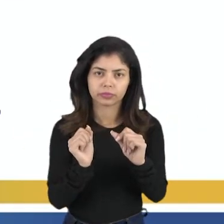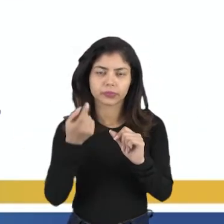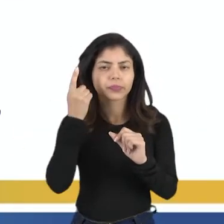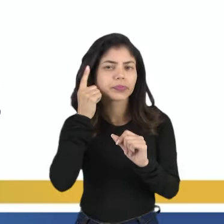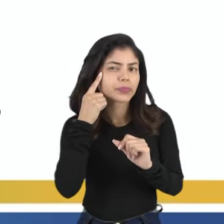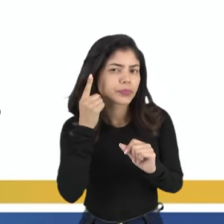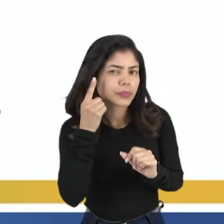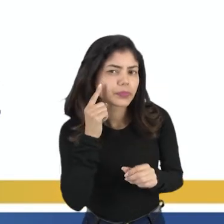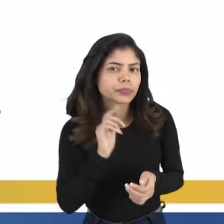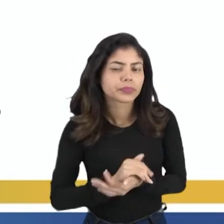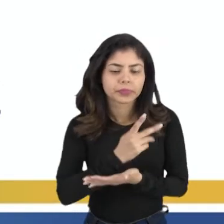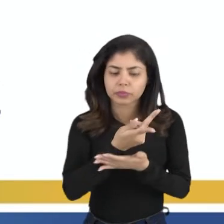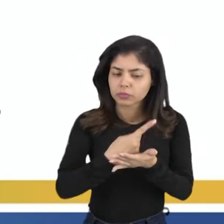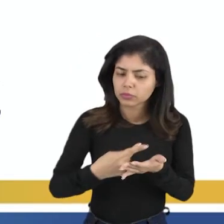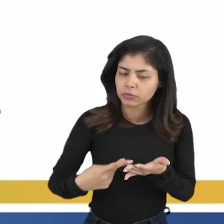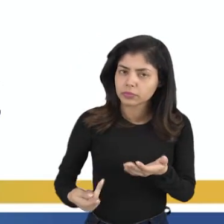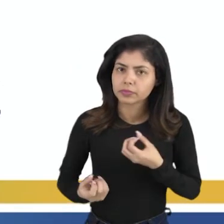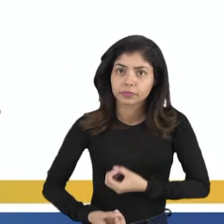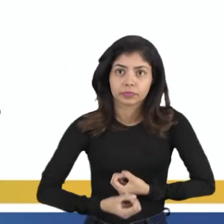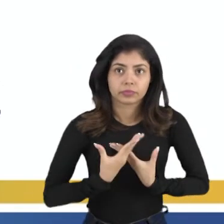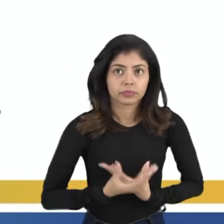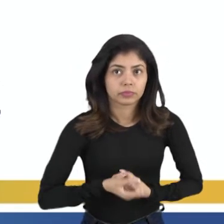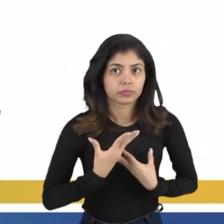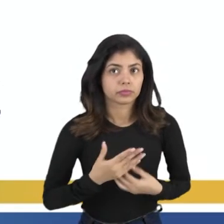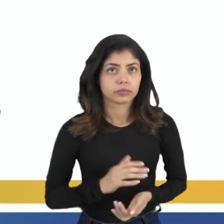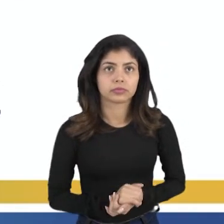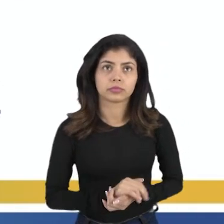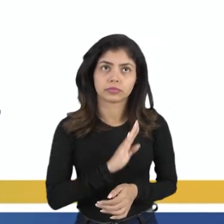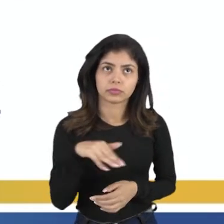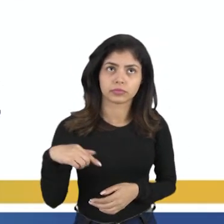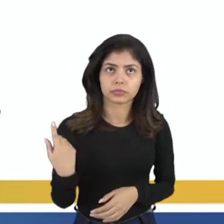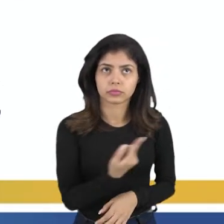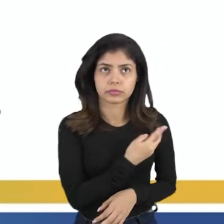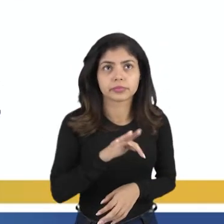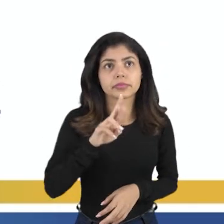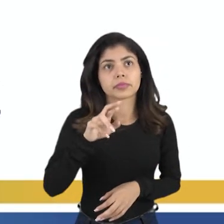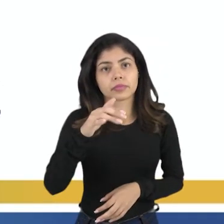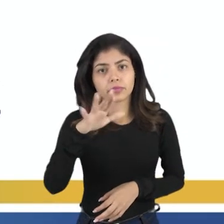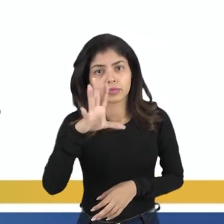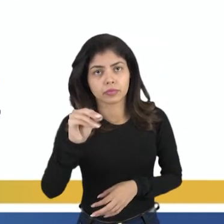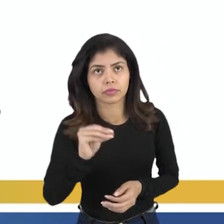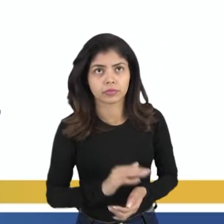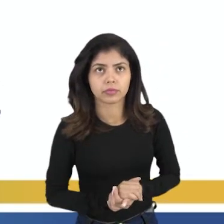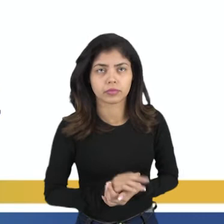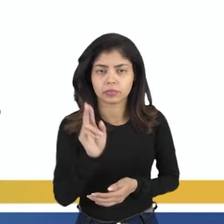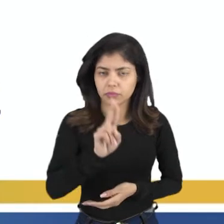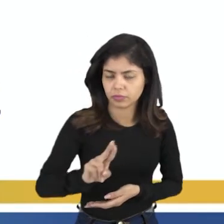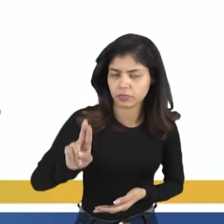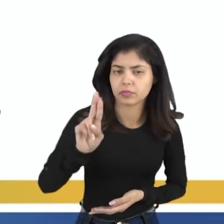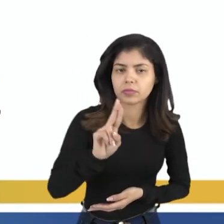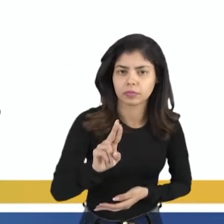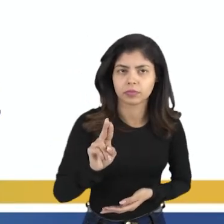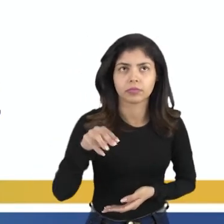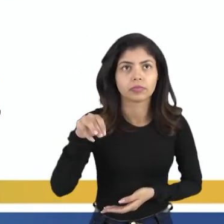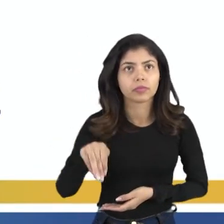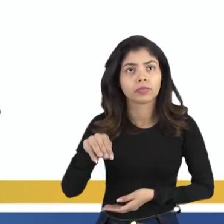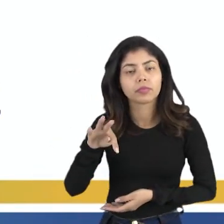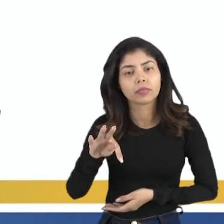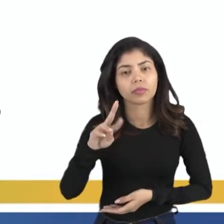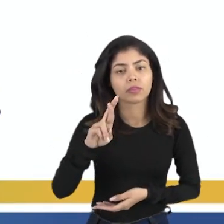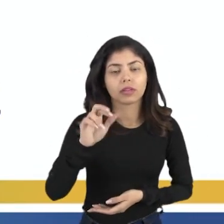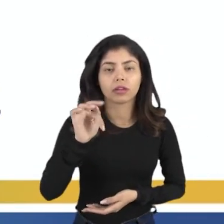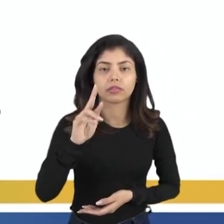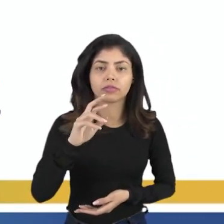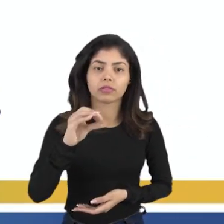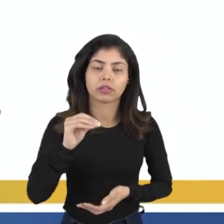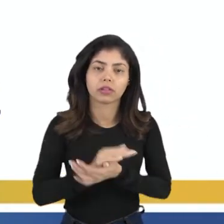na função poética e não na referencial. Quando nós temos metaforização, utilização de metáforas e